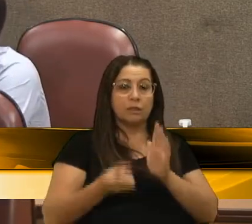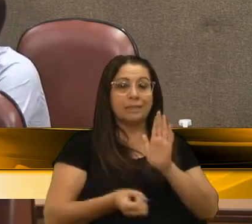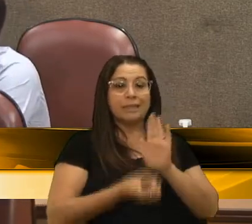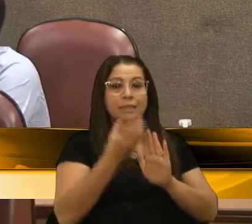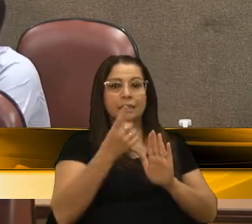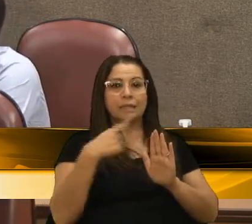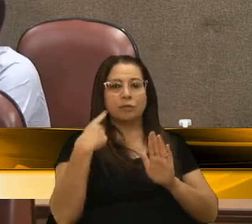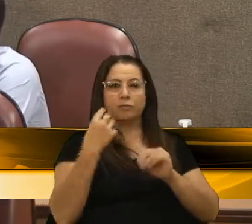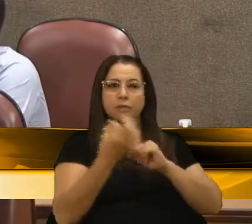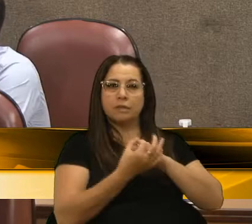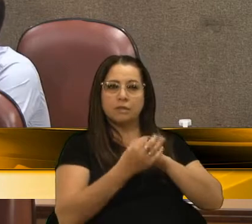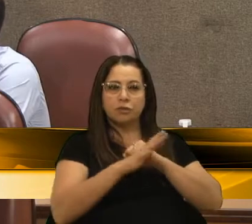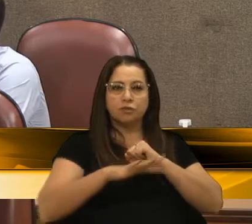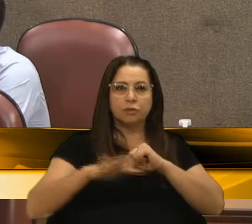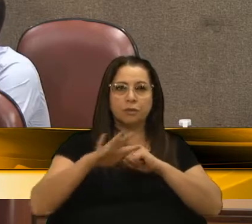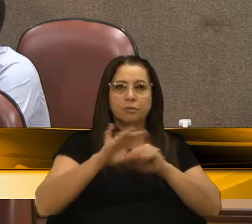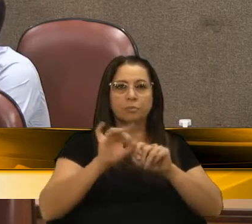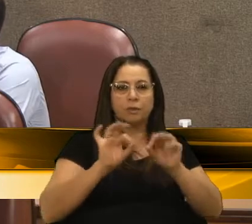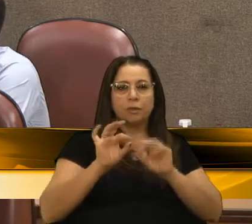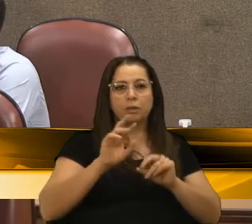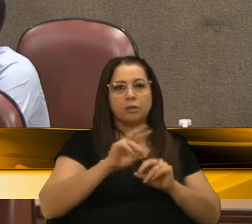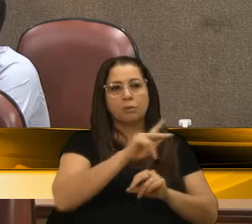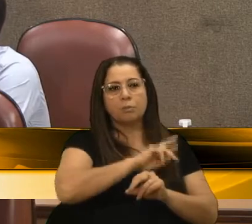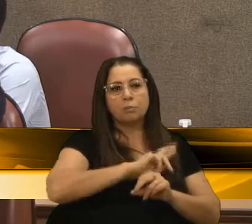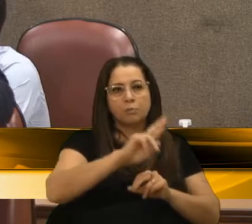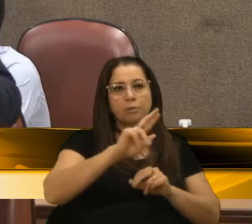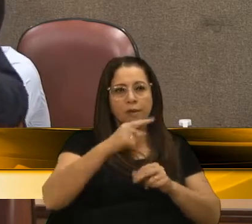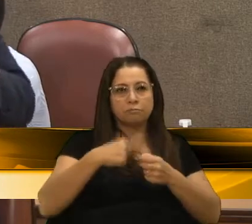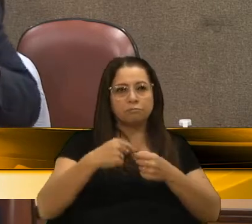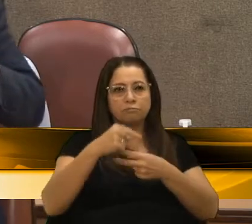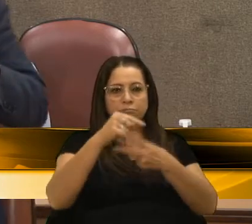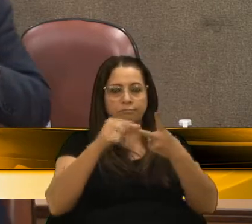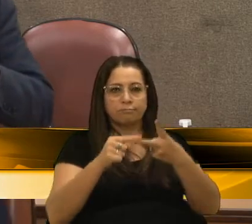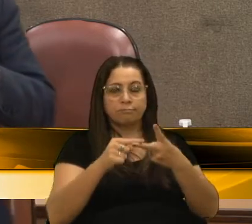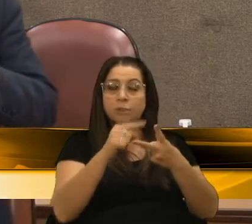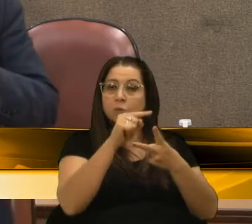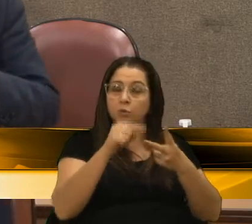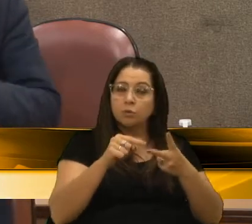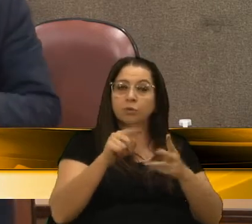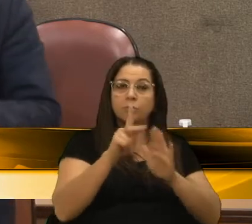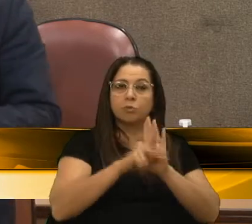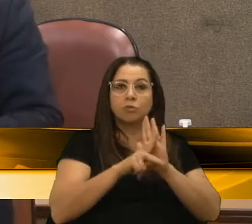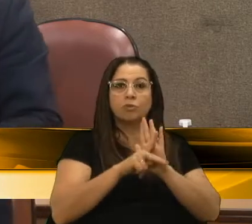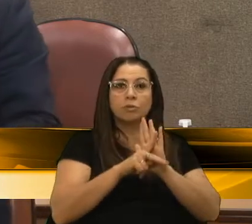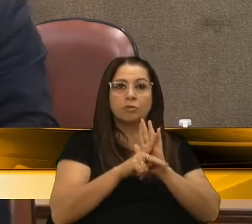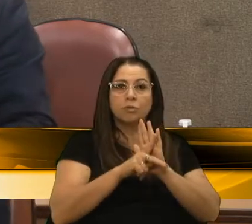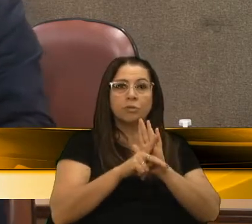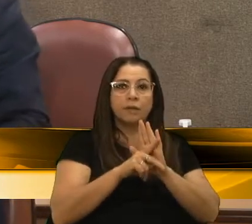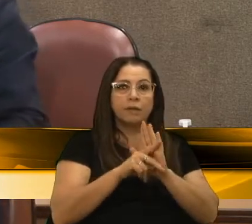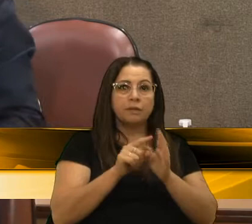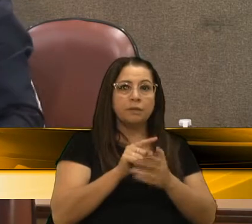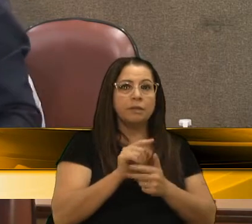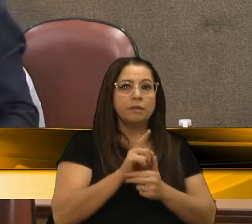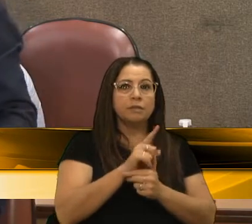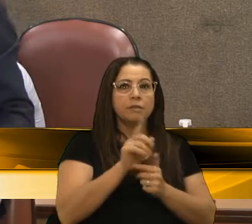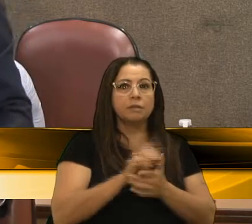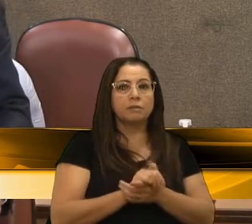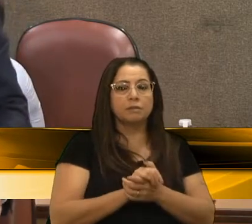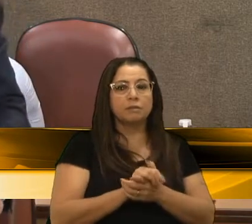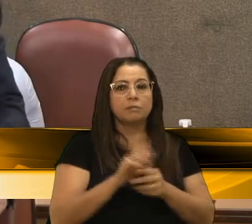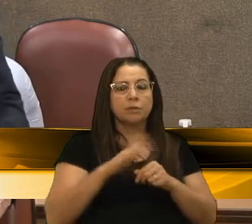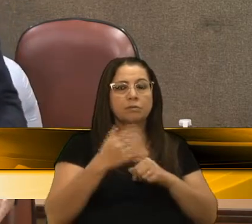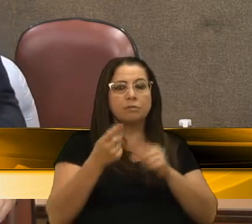do município e organiza a Procuradoria-Geral, projeto este que adentrou esta casa de autoria do Poder